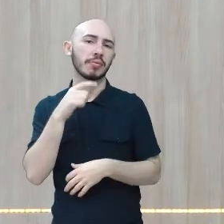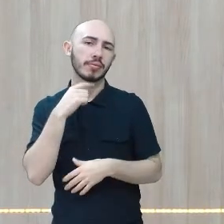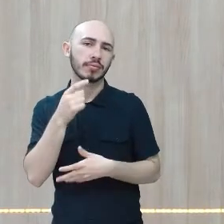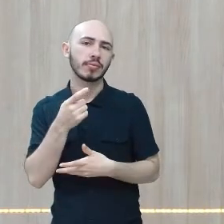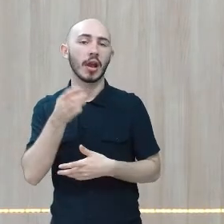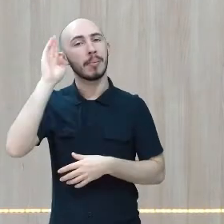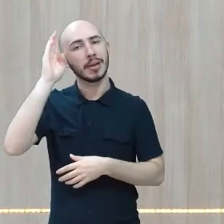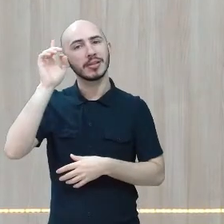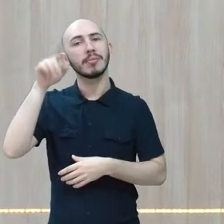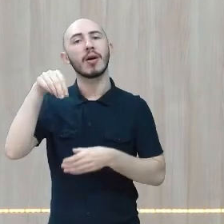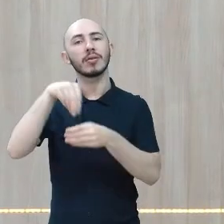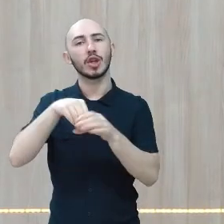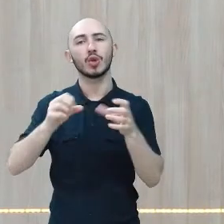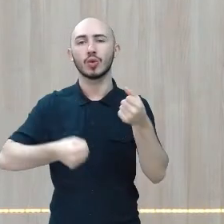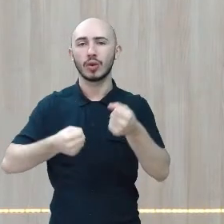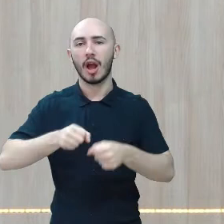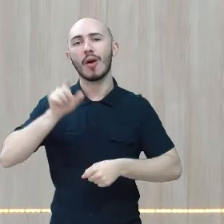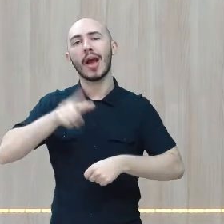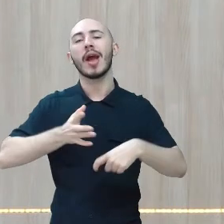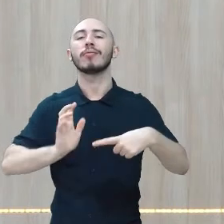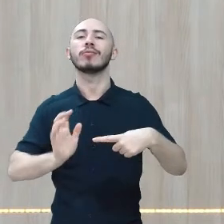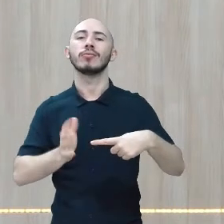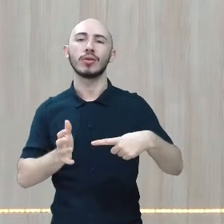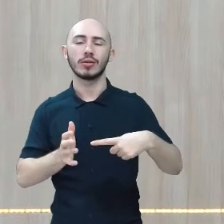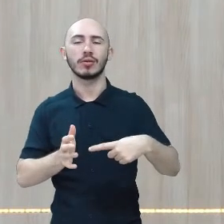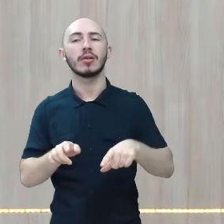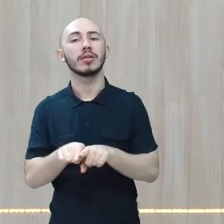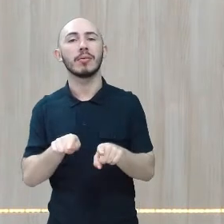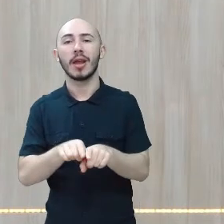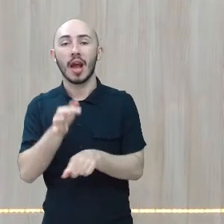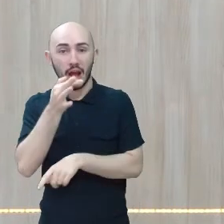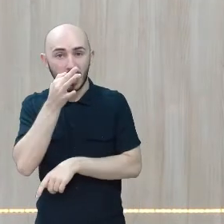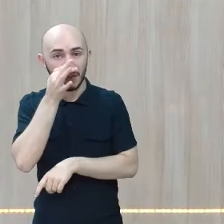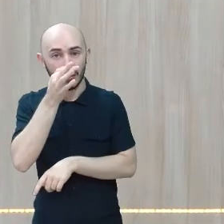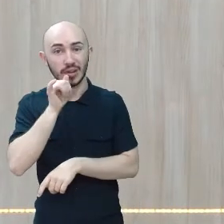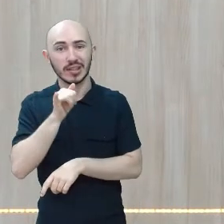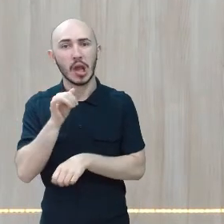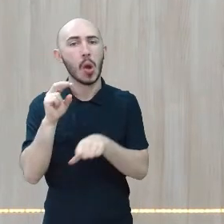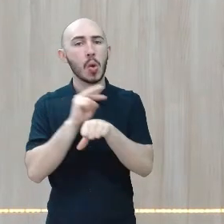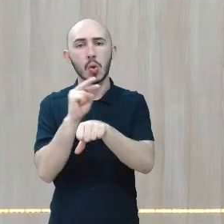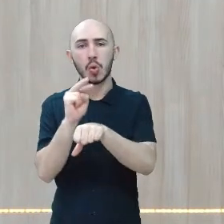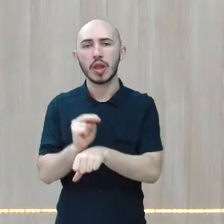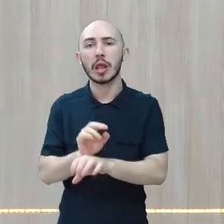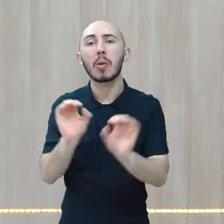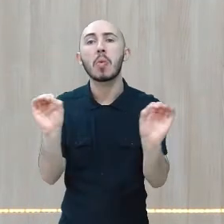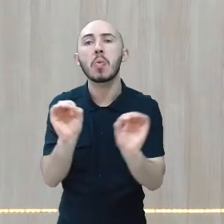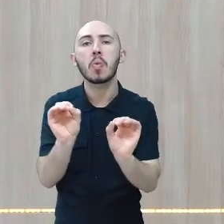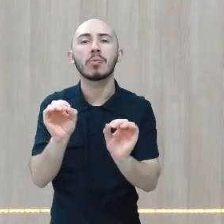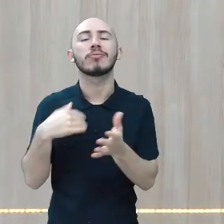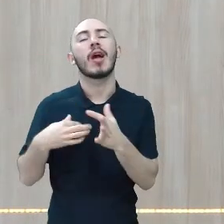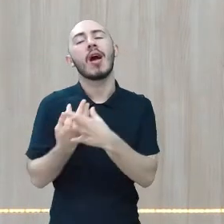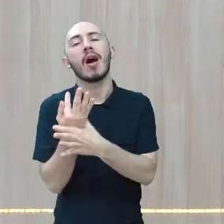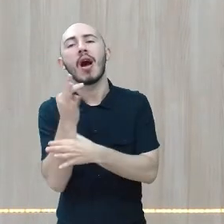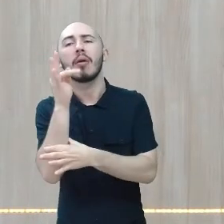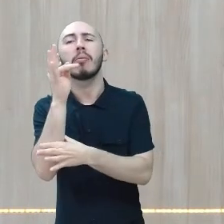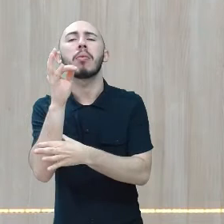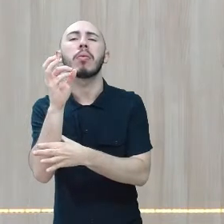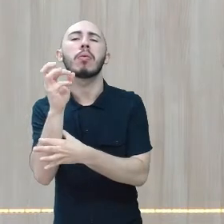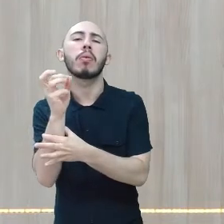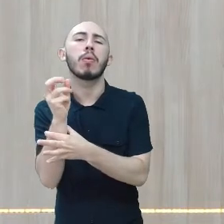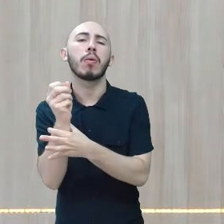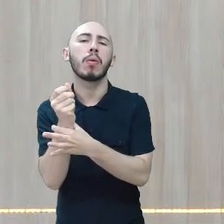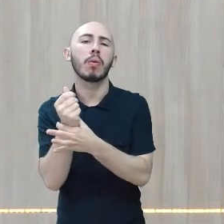A flor também, se ela não é cuidada, ela morre. Então, é um bom exemplo, não é, de comparação e